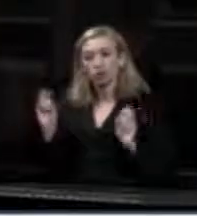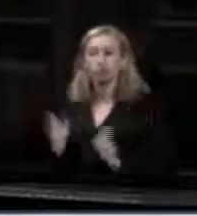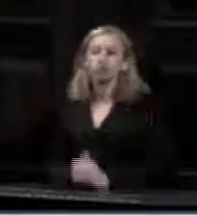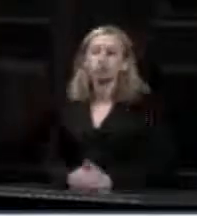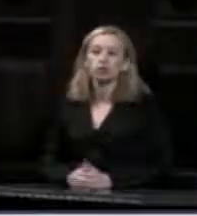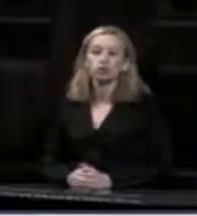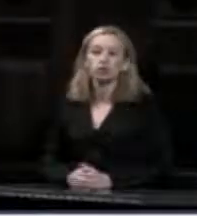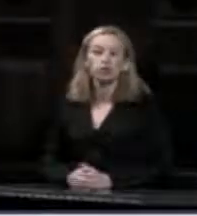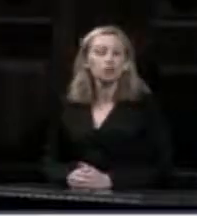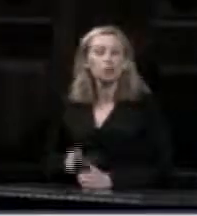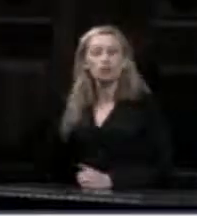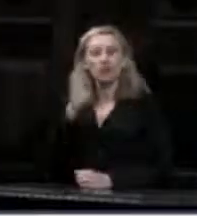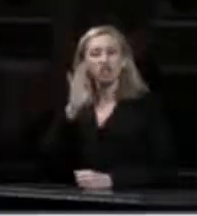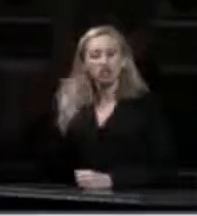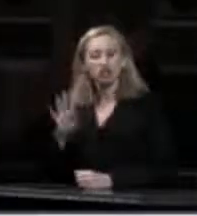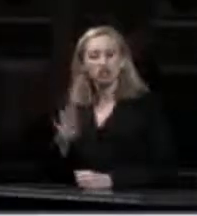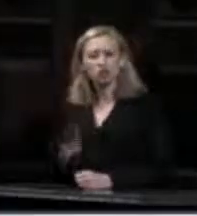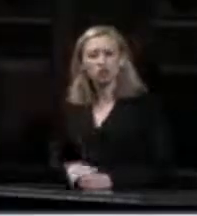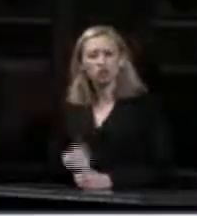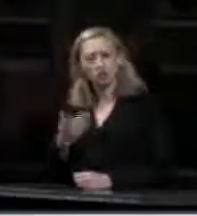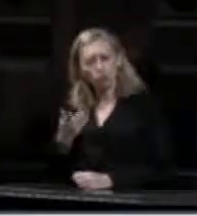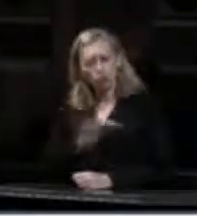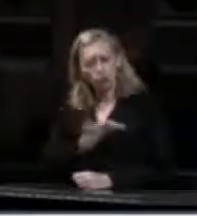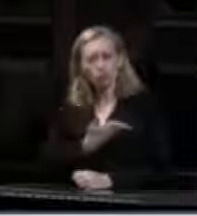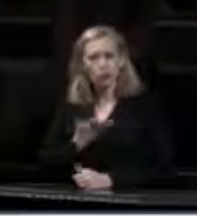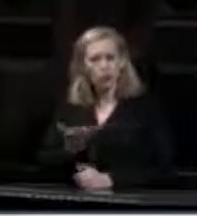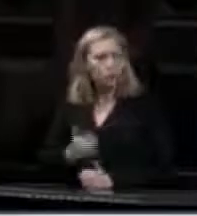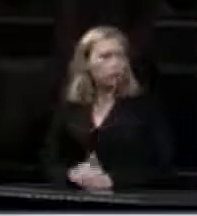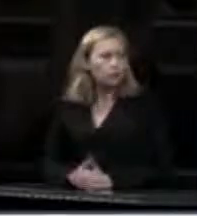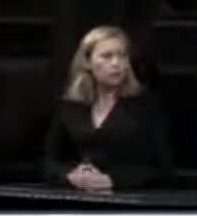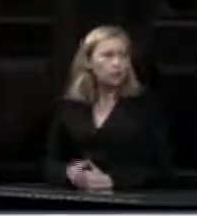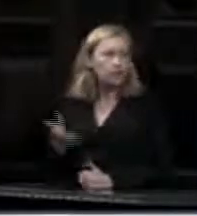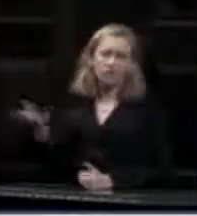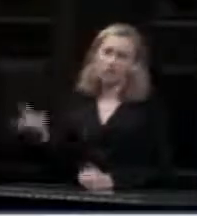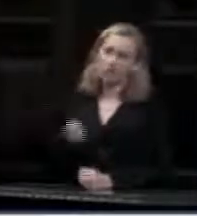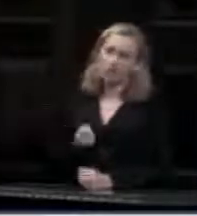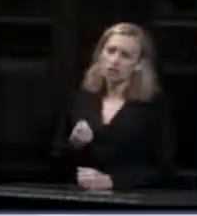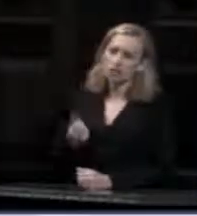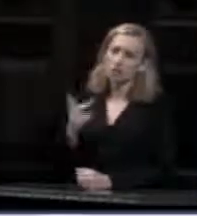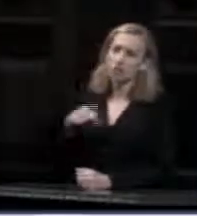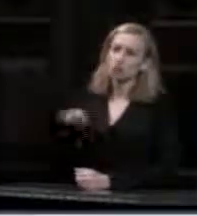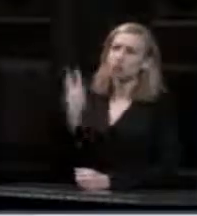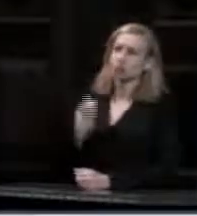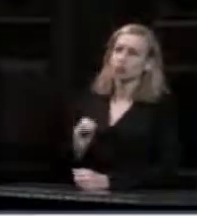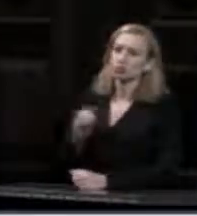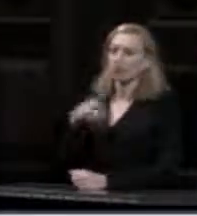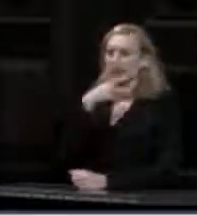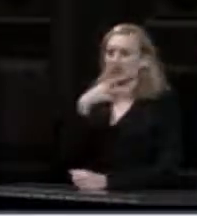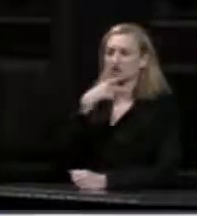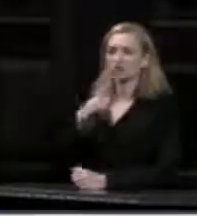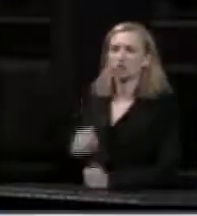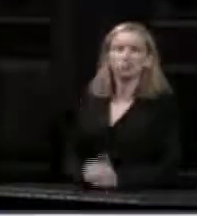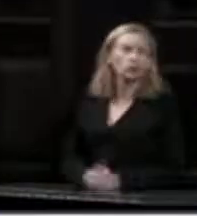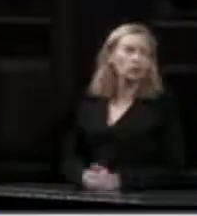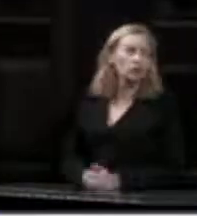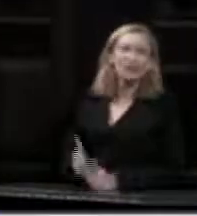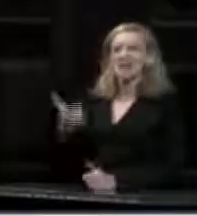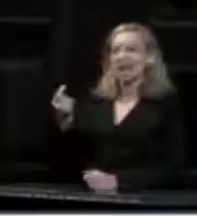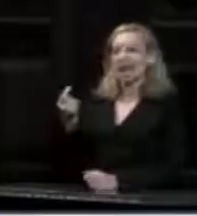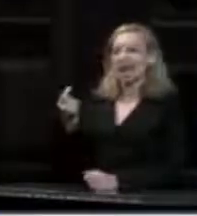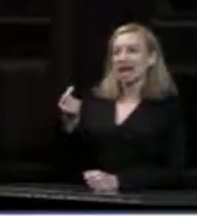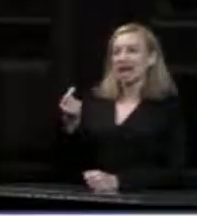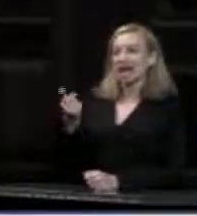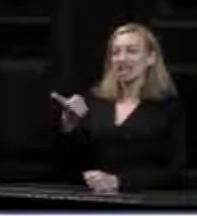imagine que vossa excelência receba do fundo partidário 10 mil